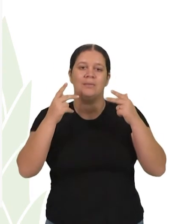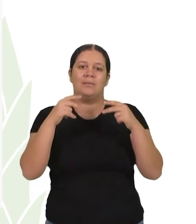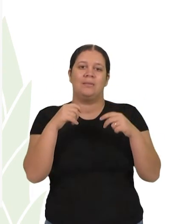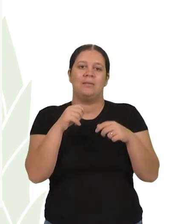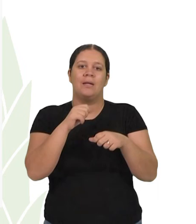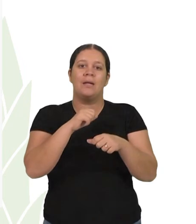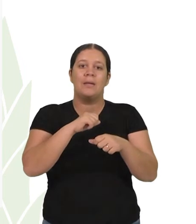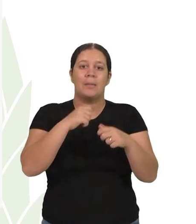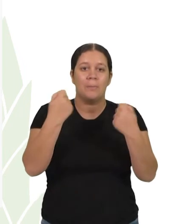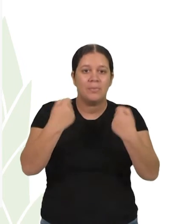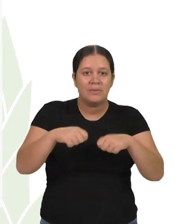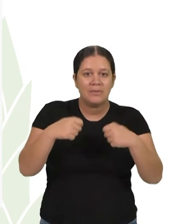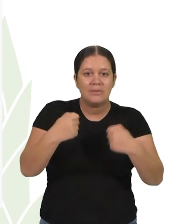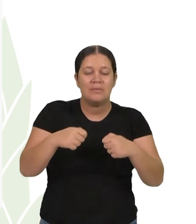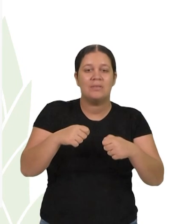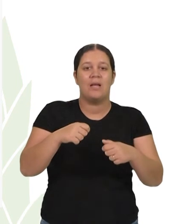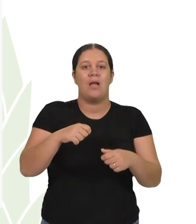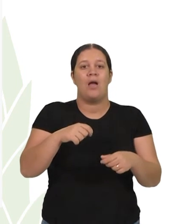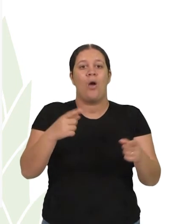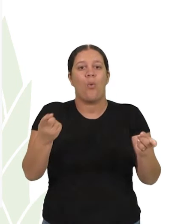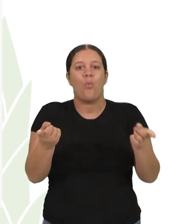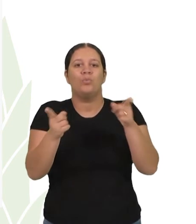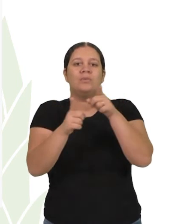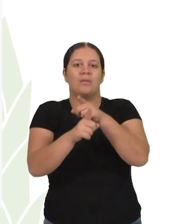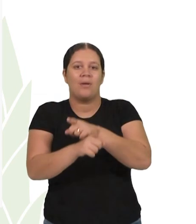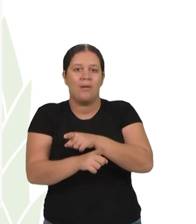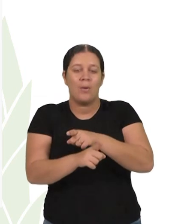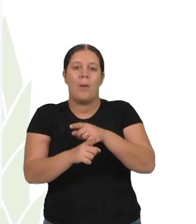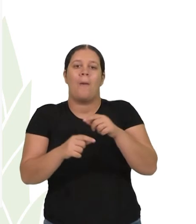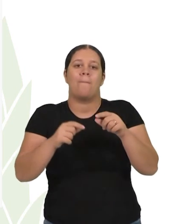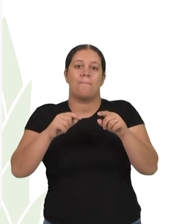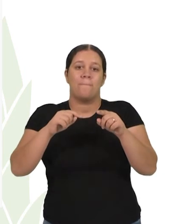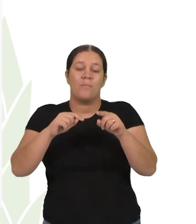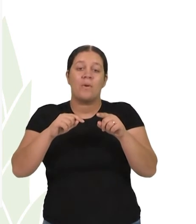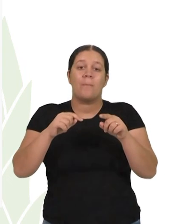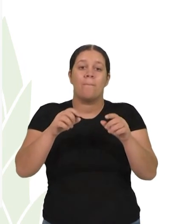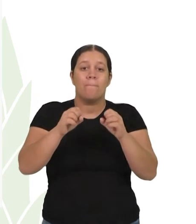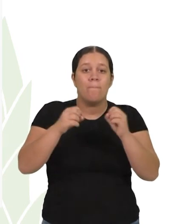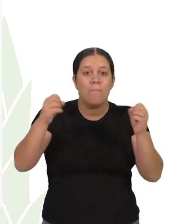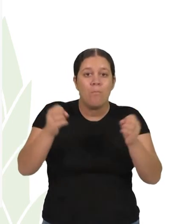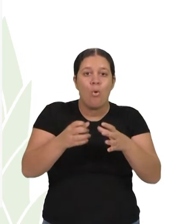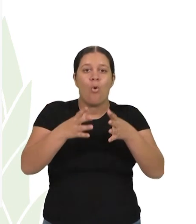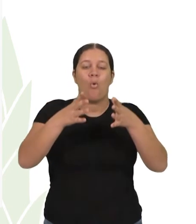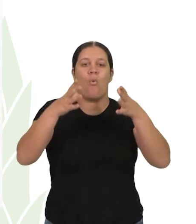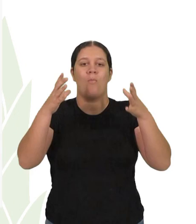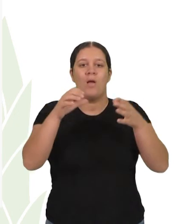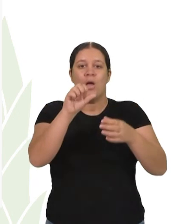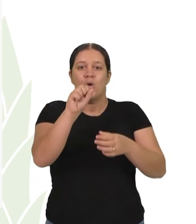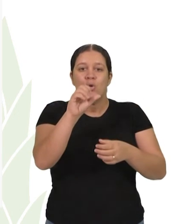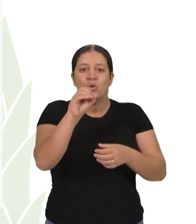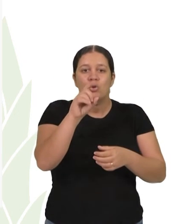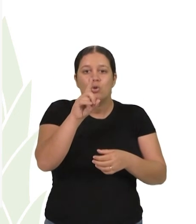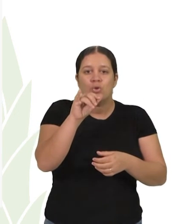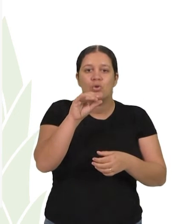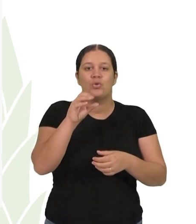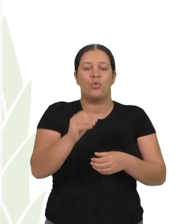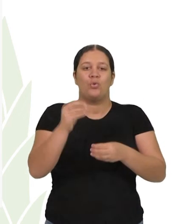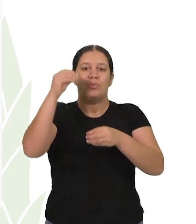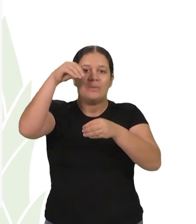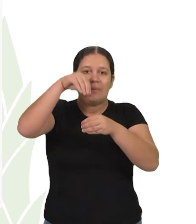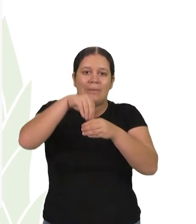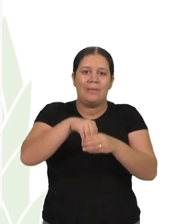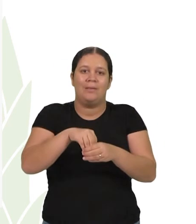se esperaria o contrário. Tem tanto lá fora de sódio que entraria para poder equilibrar, na verdade essa bomba fica mantendo o sódio lá